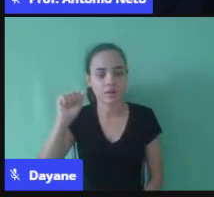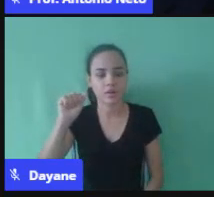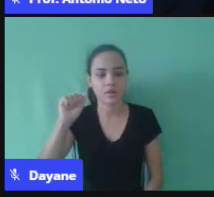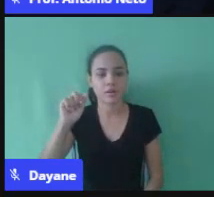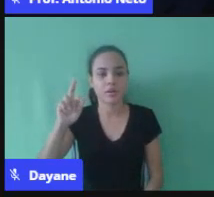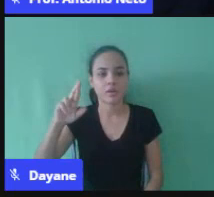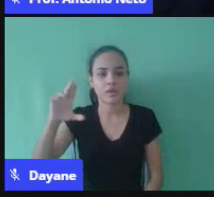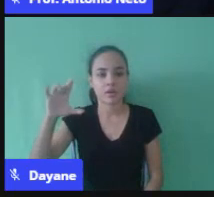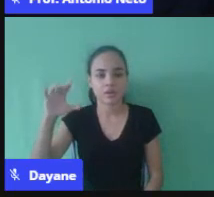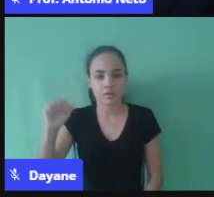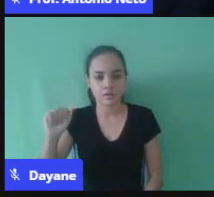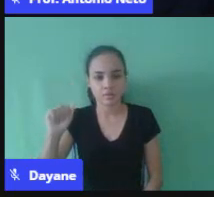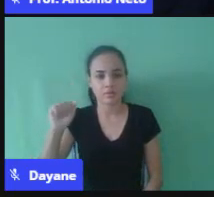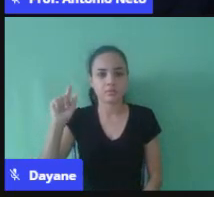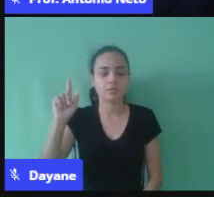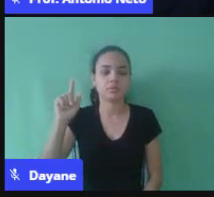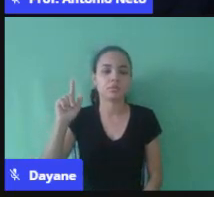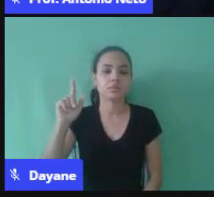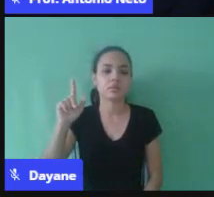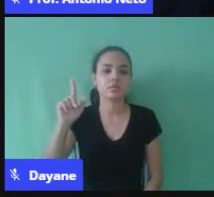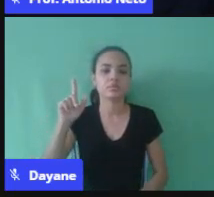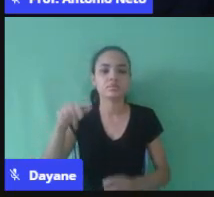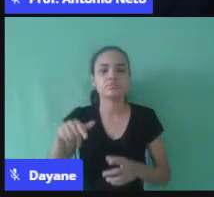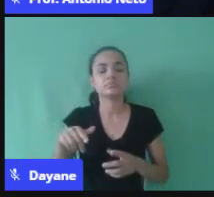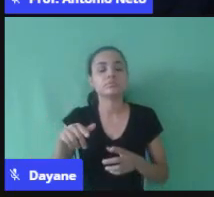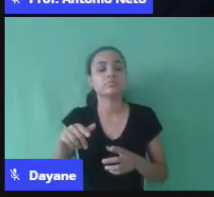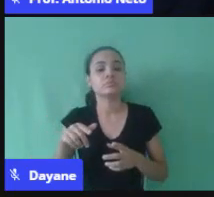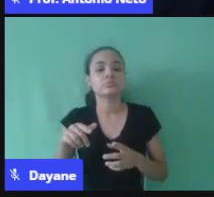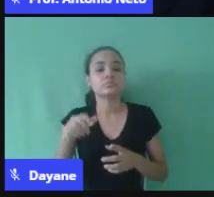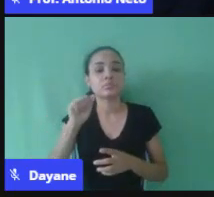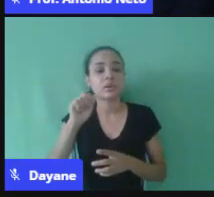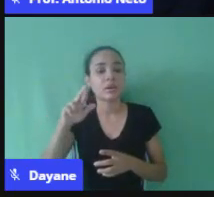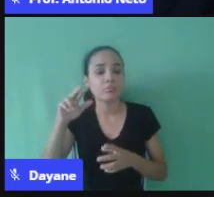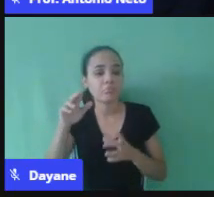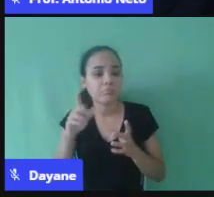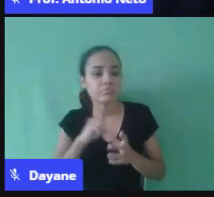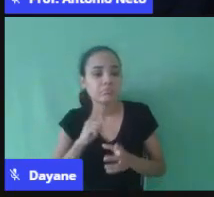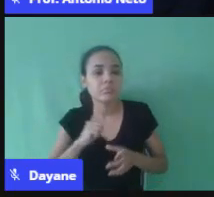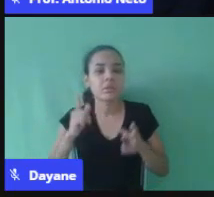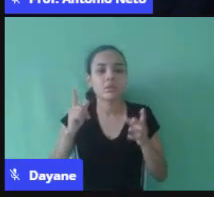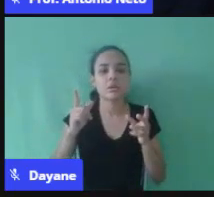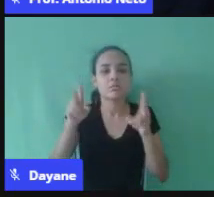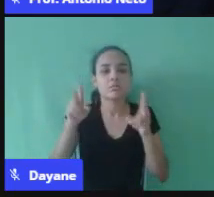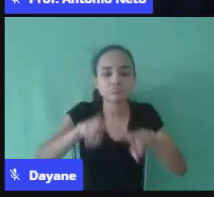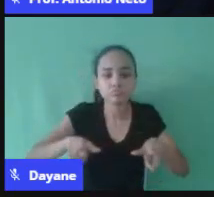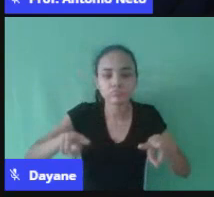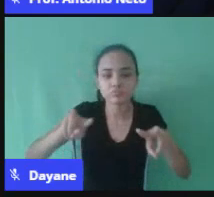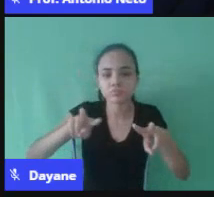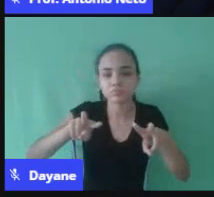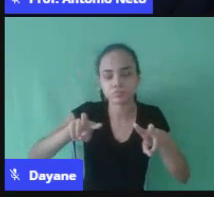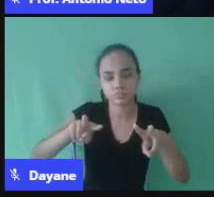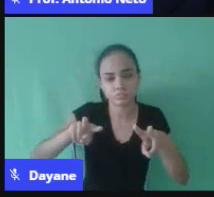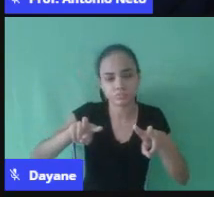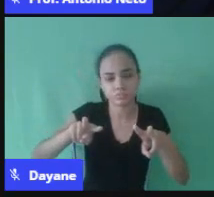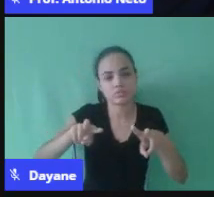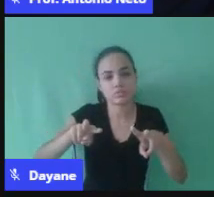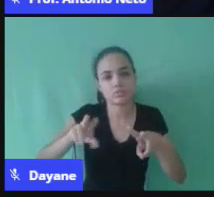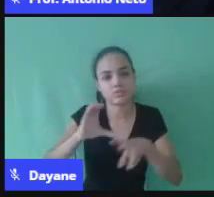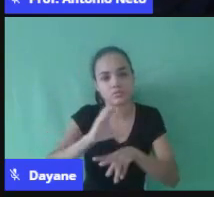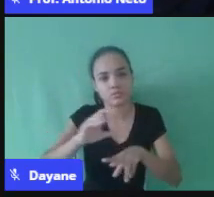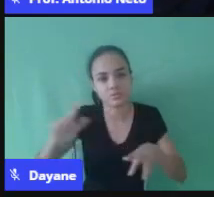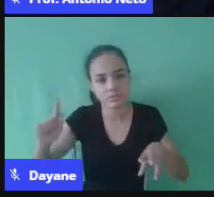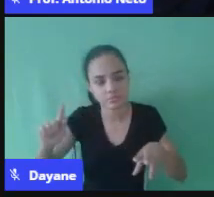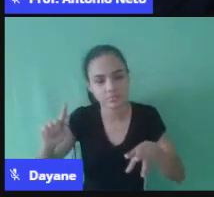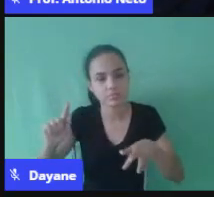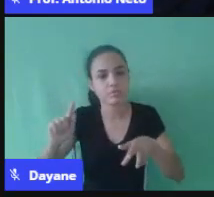Campo Grande a cada momento de algum tema, hidrografia, da migração, de